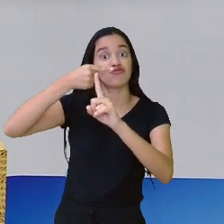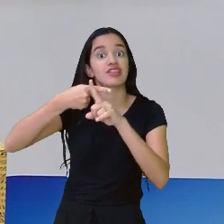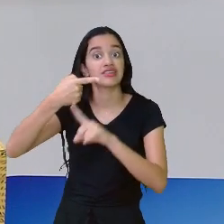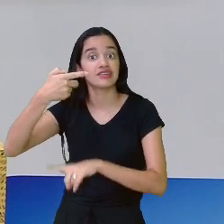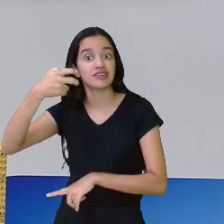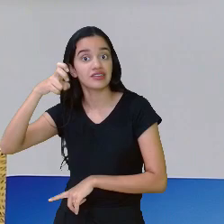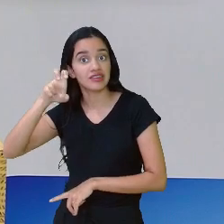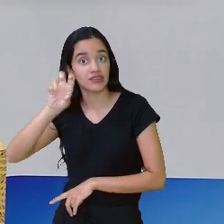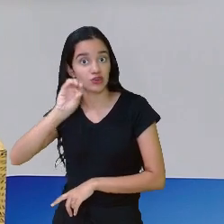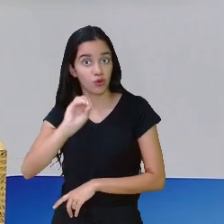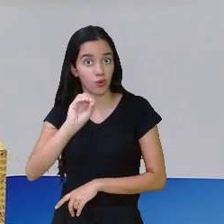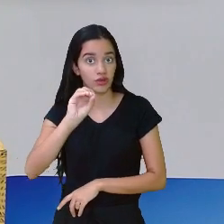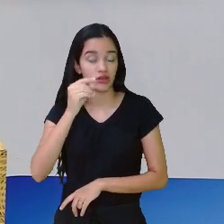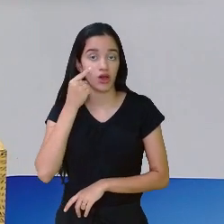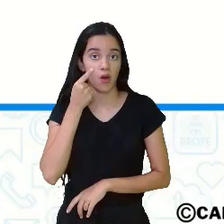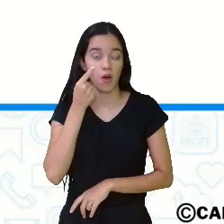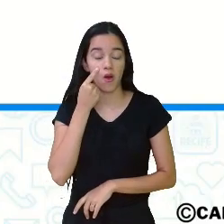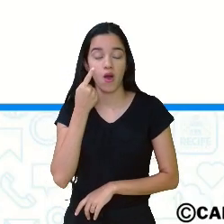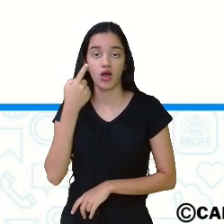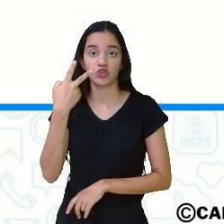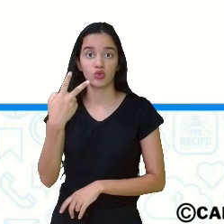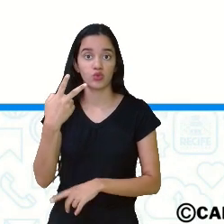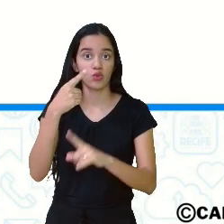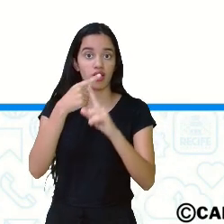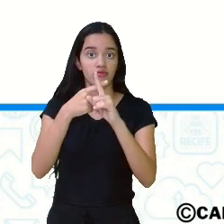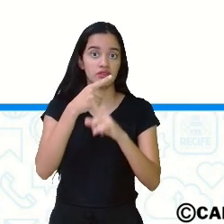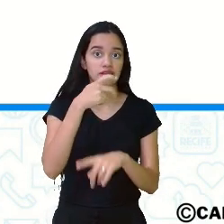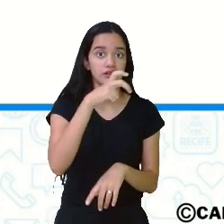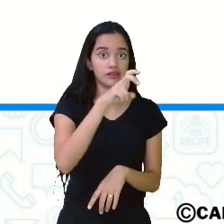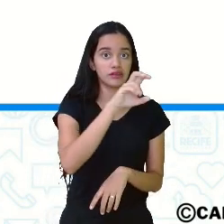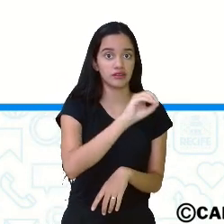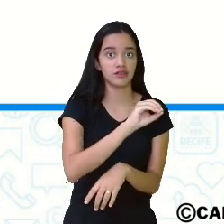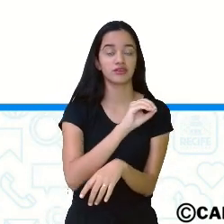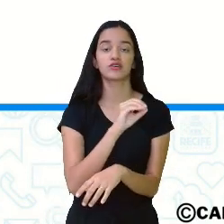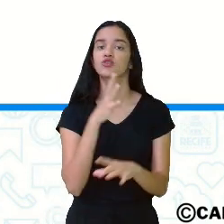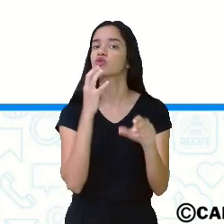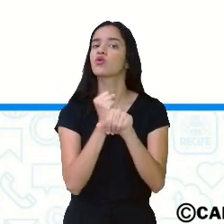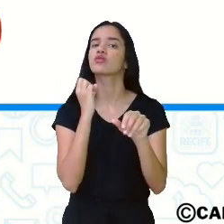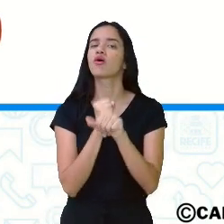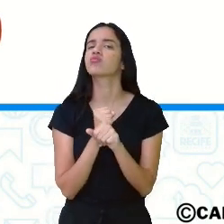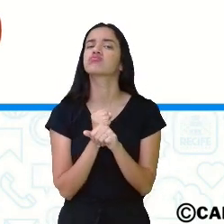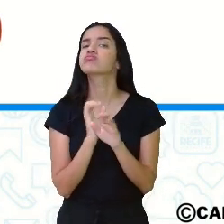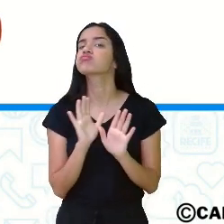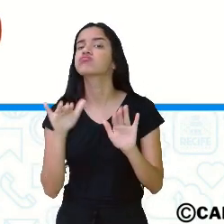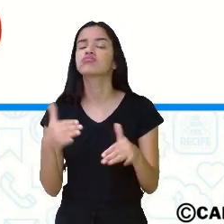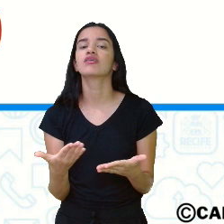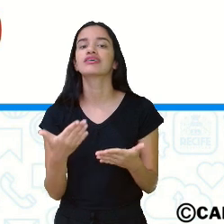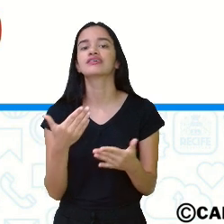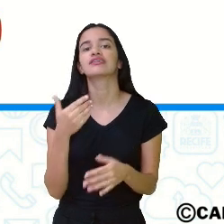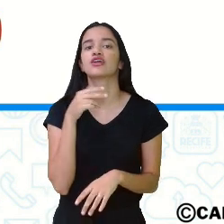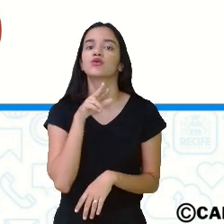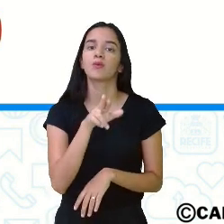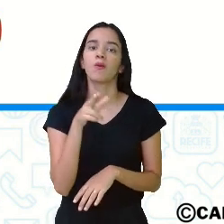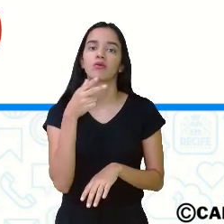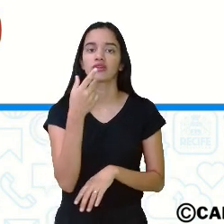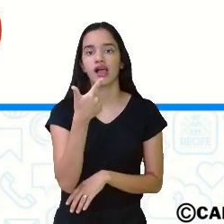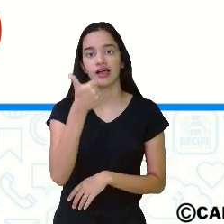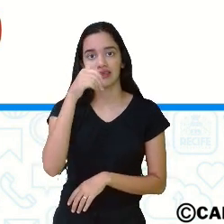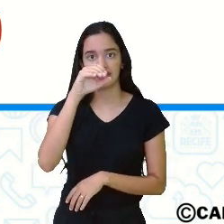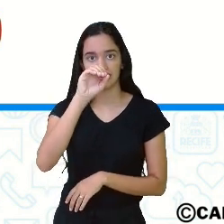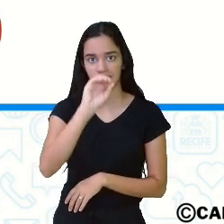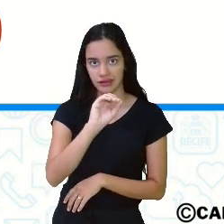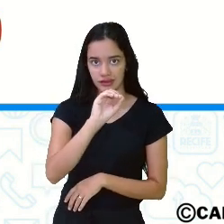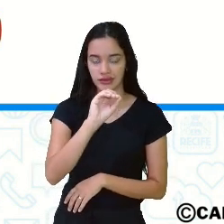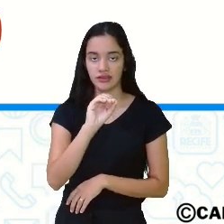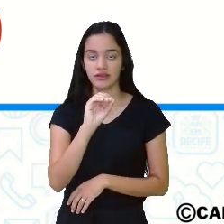50. Olha aí, 2 vezes 50, que dá um total de 100. Então, vejam